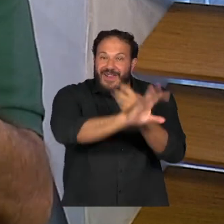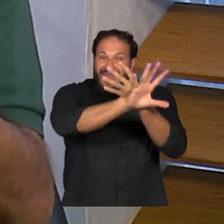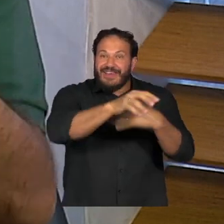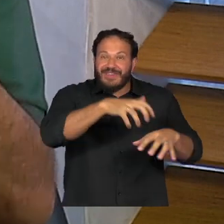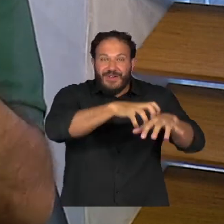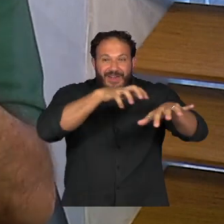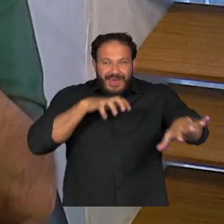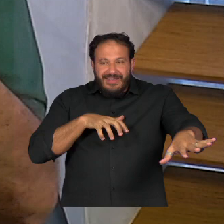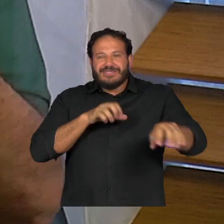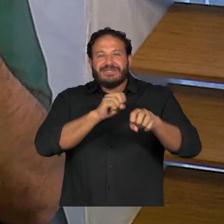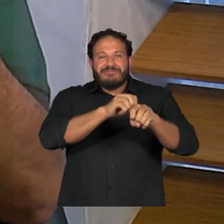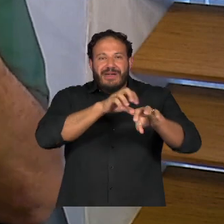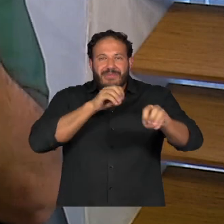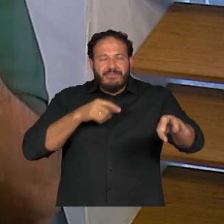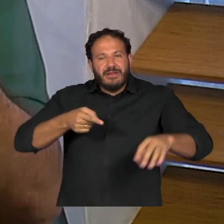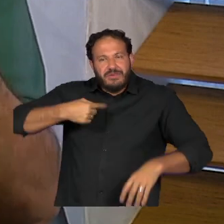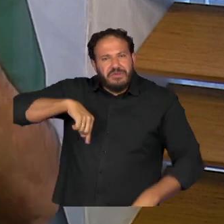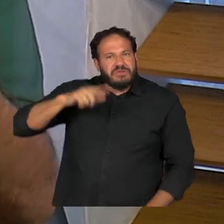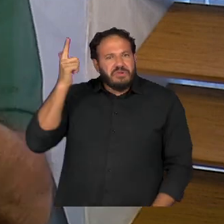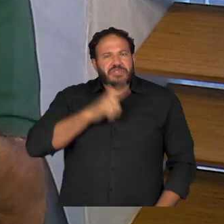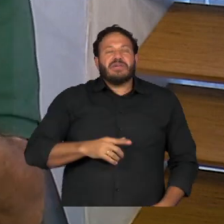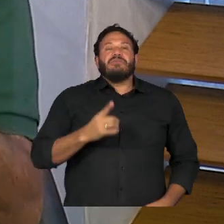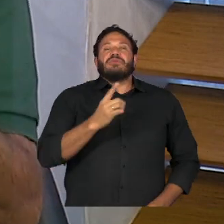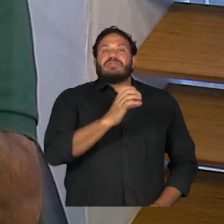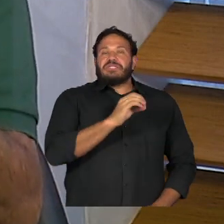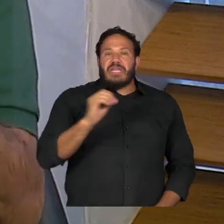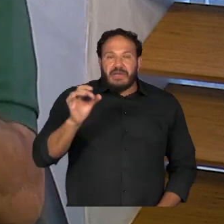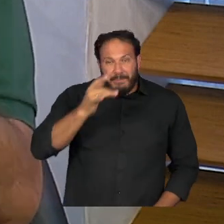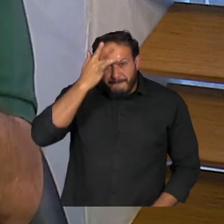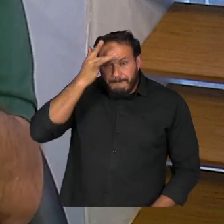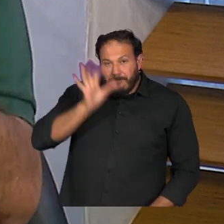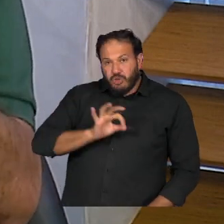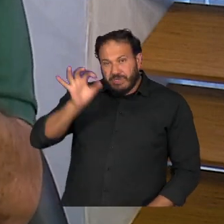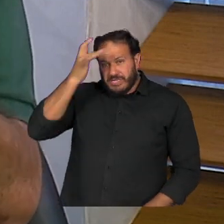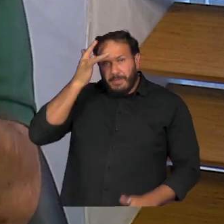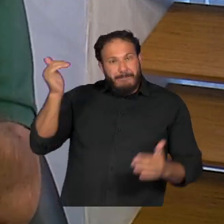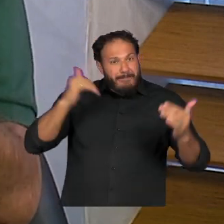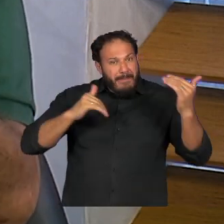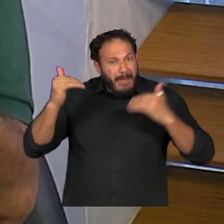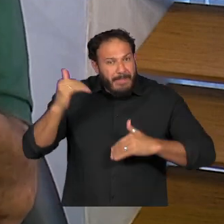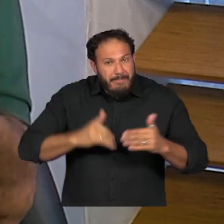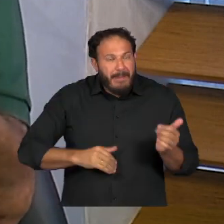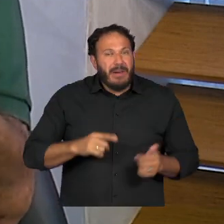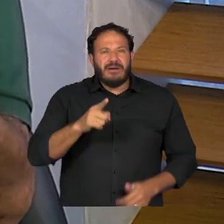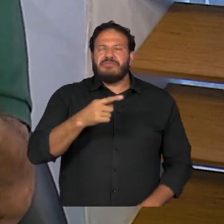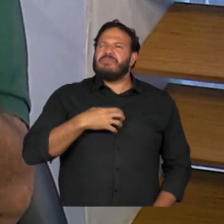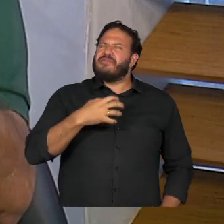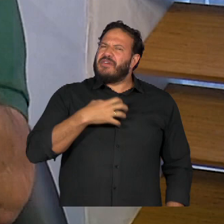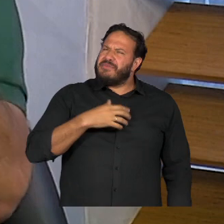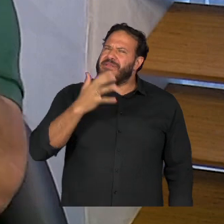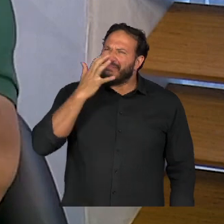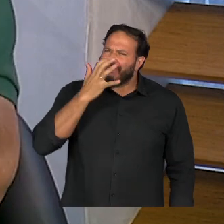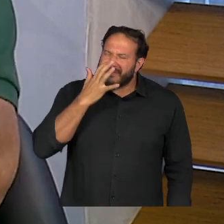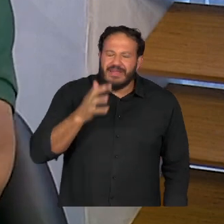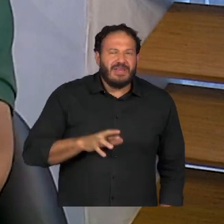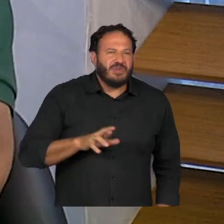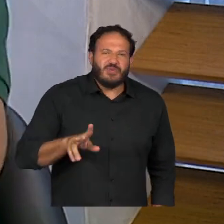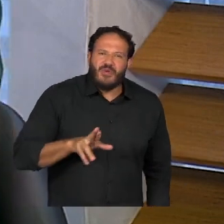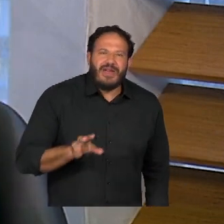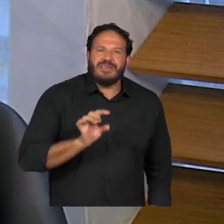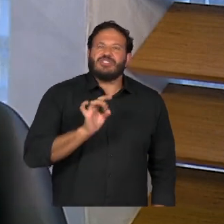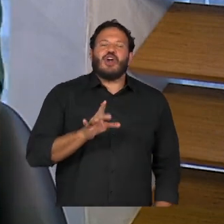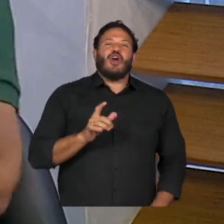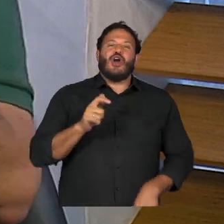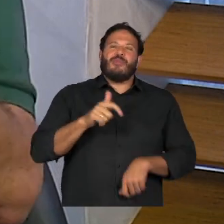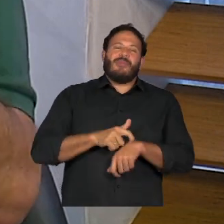nós tivemos praticamente 100% de presença nessas aulas foi uma forma assim extraordinária porque não era apenas o momento